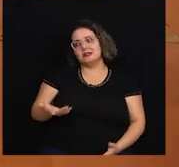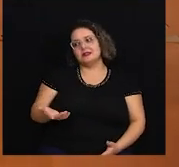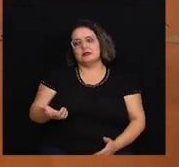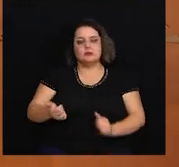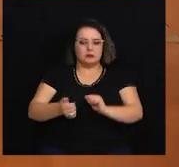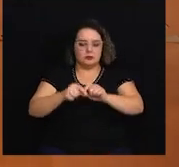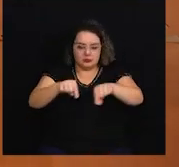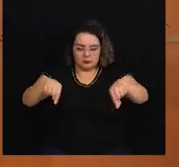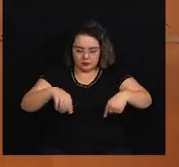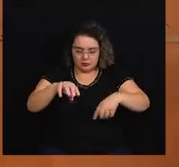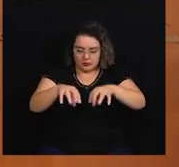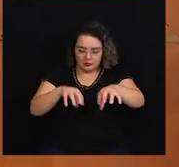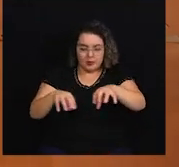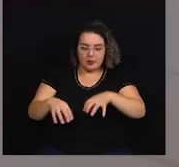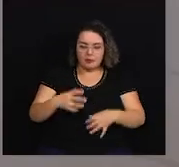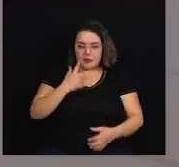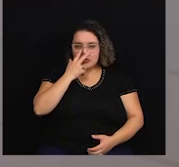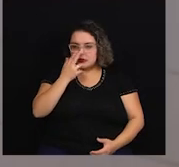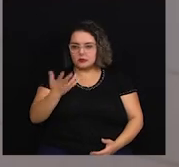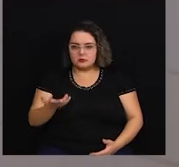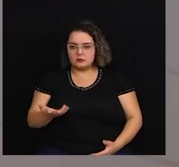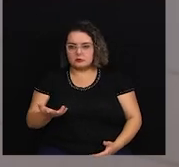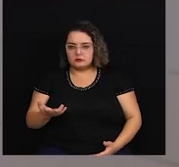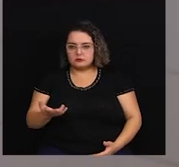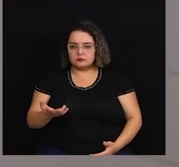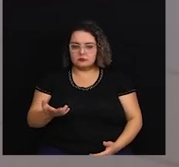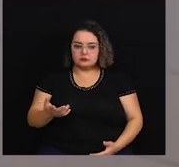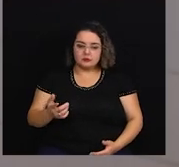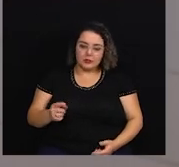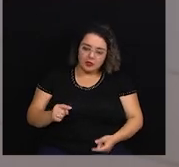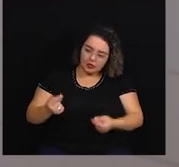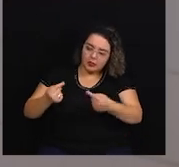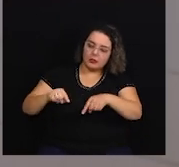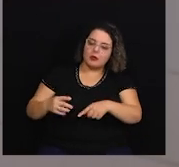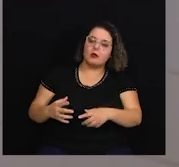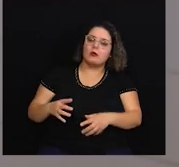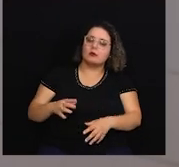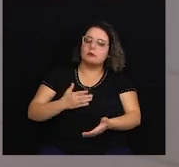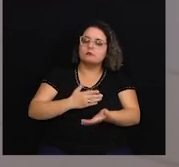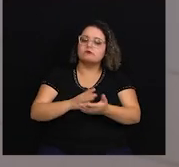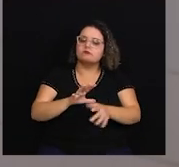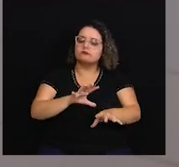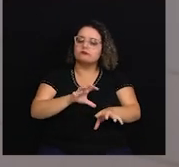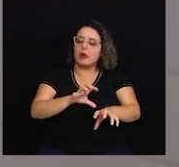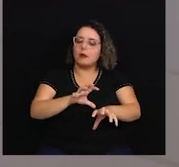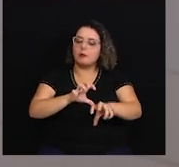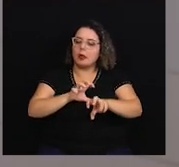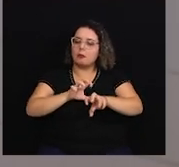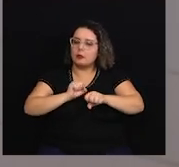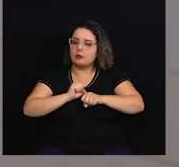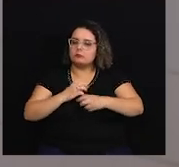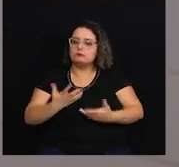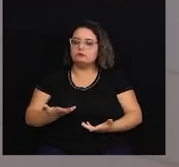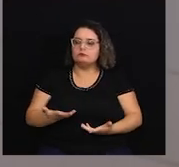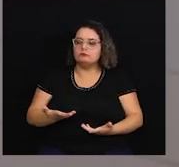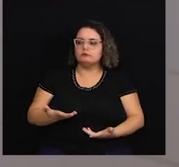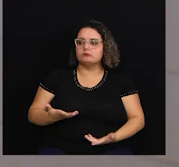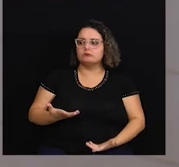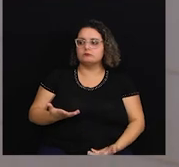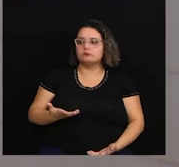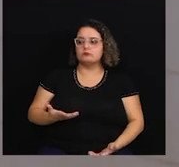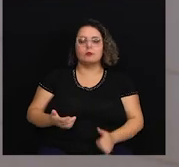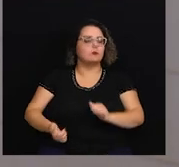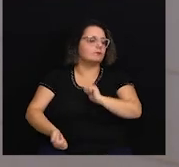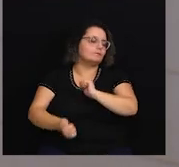jogo de Xadrez é um jogo e isso can complete começa a pegar entendeu então é é um